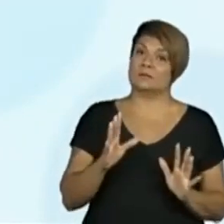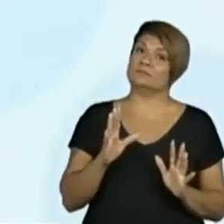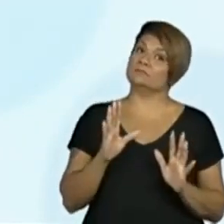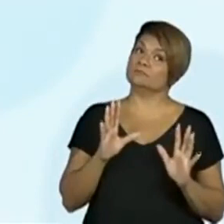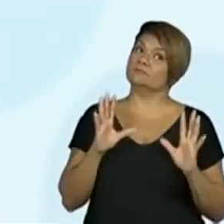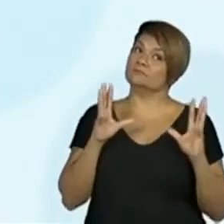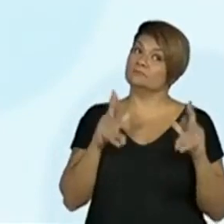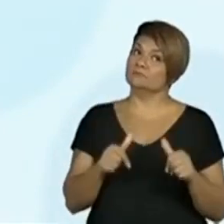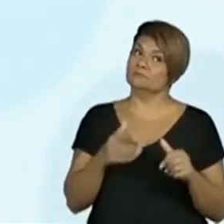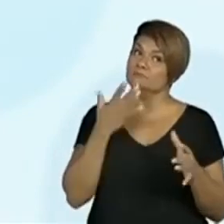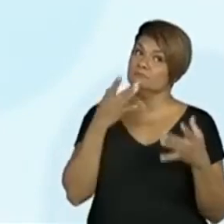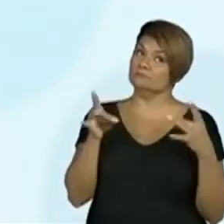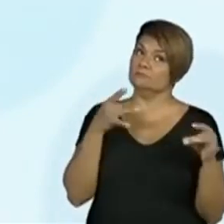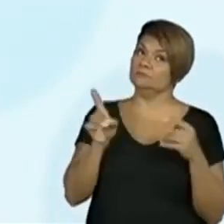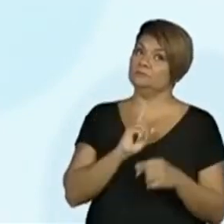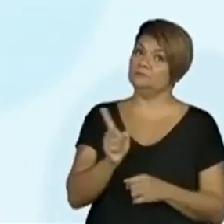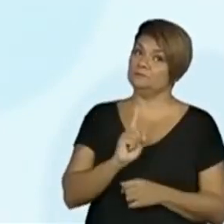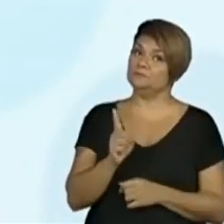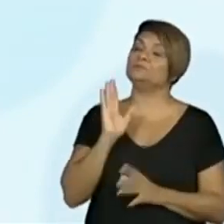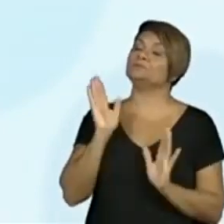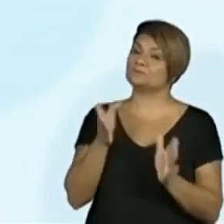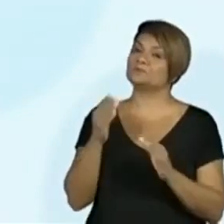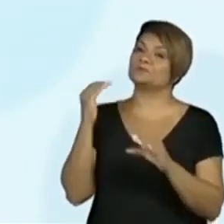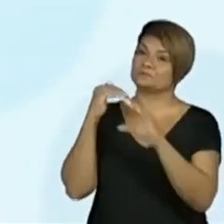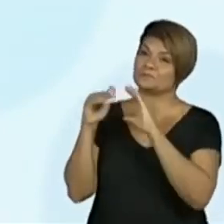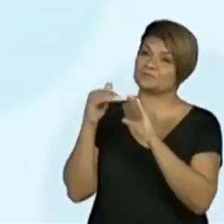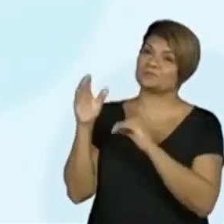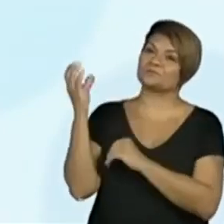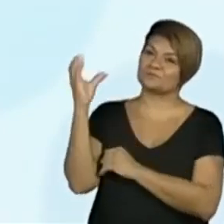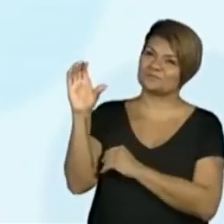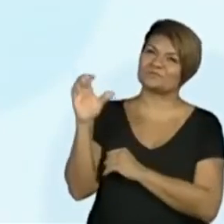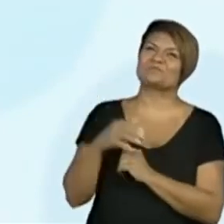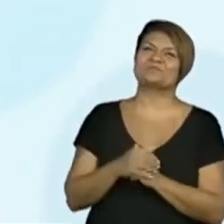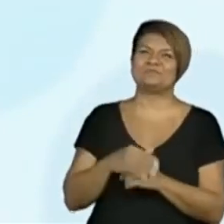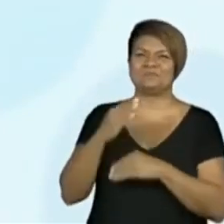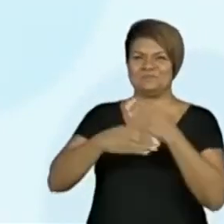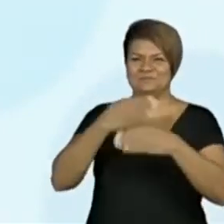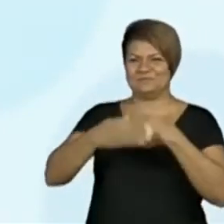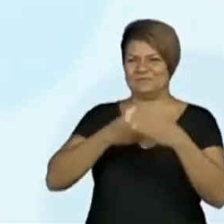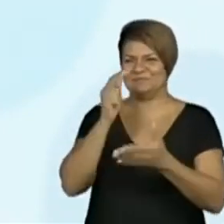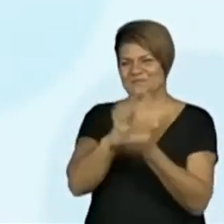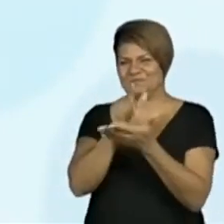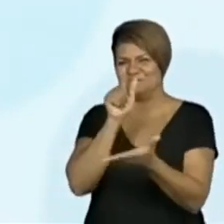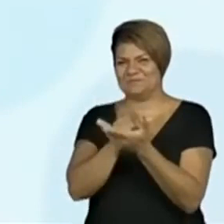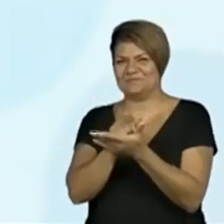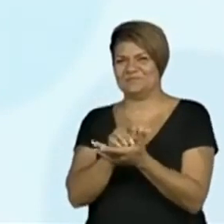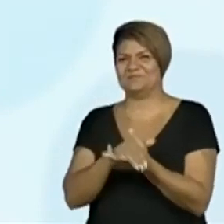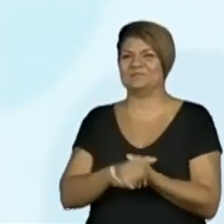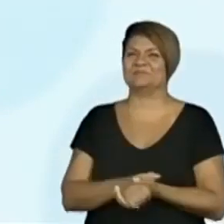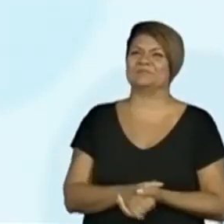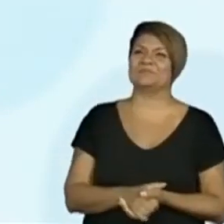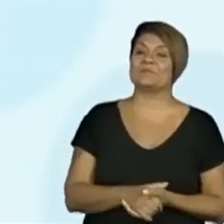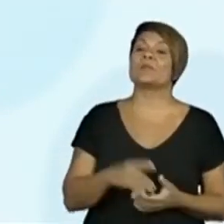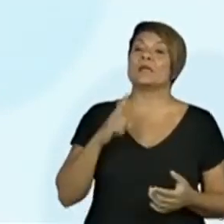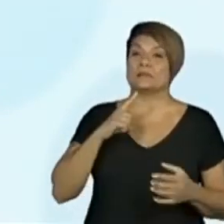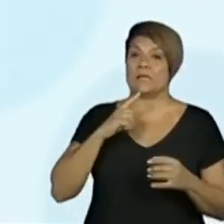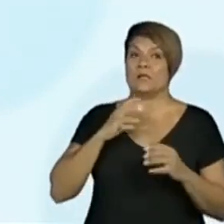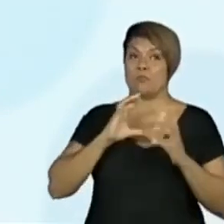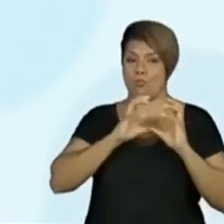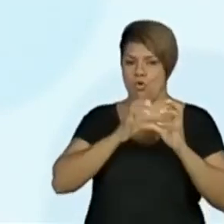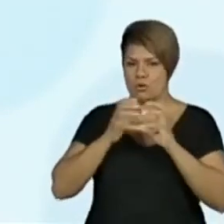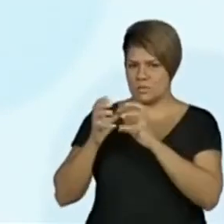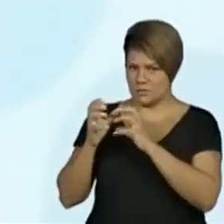de plástico sim é lá já estão falando Professor rolante exato a gente tem as bolinhas